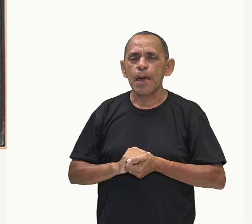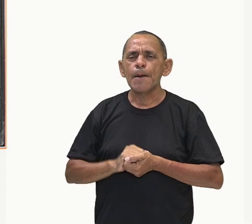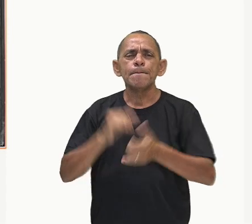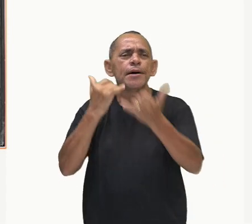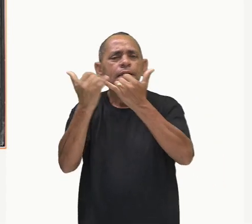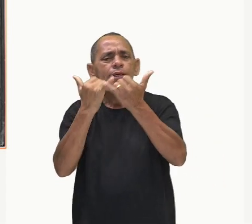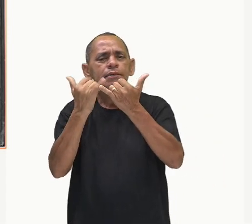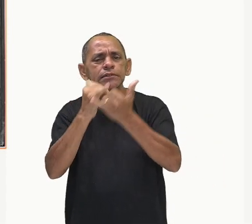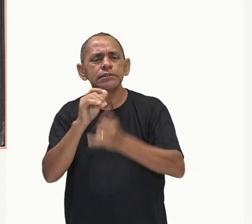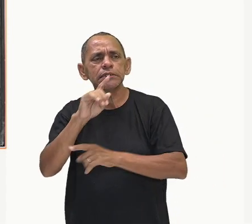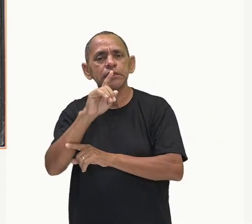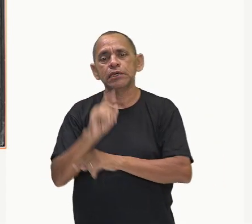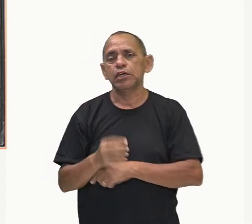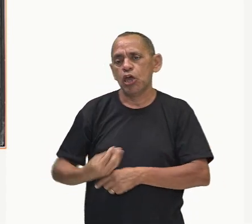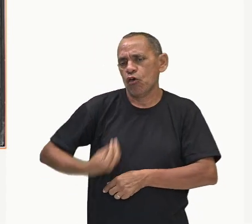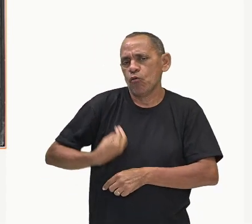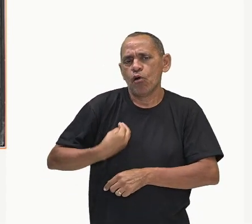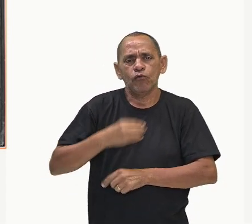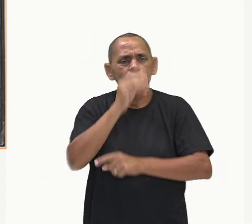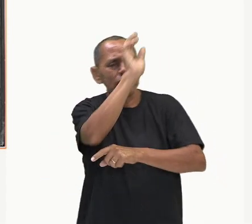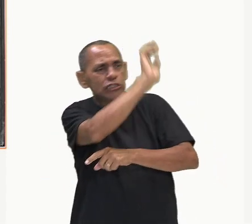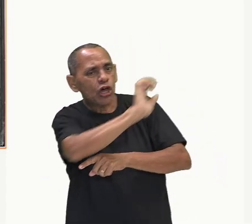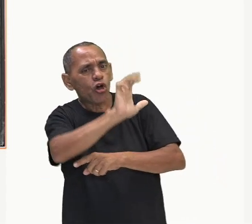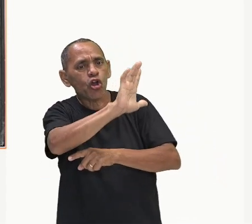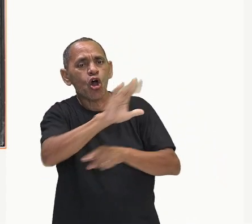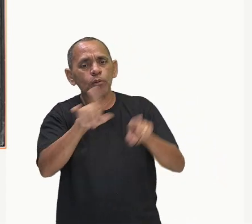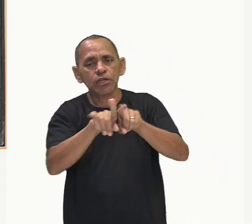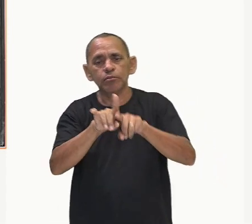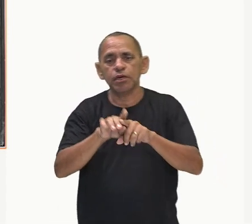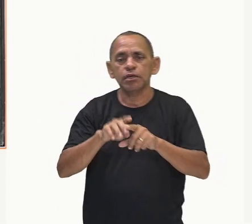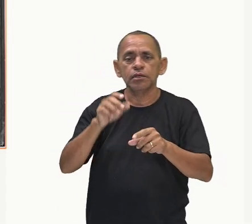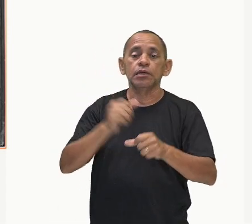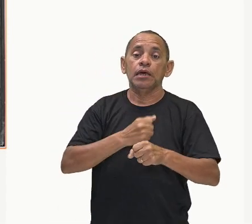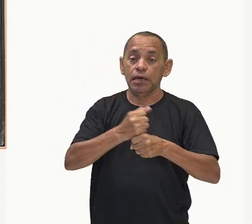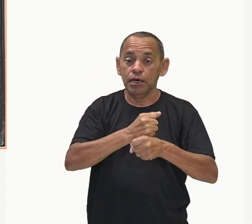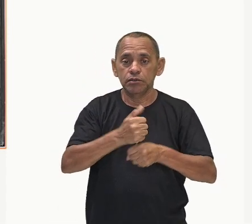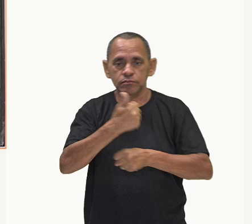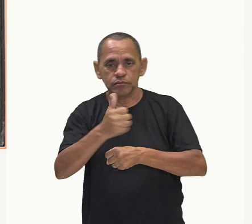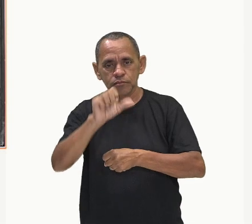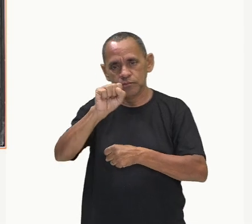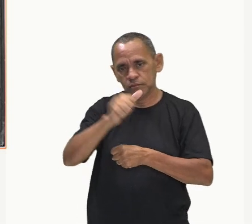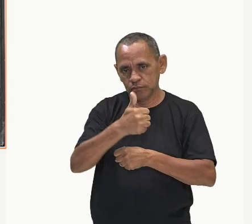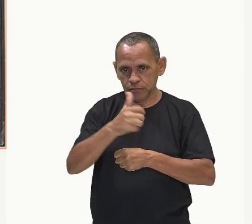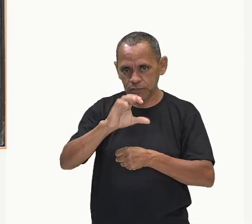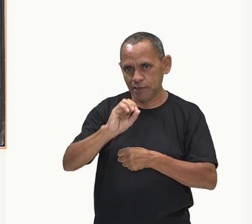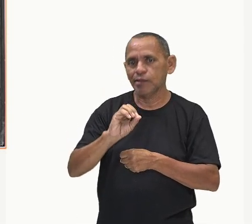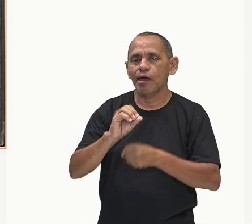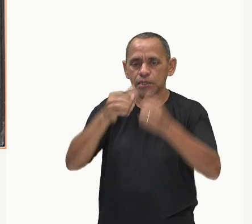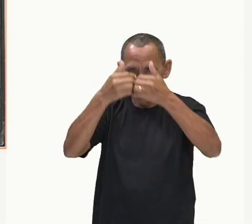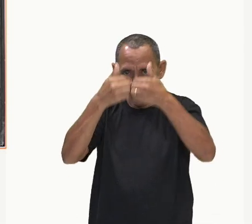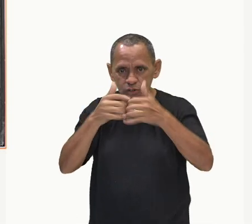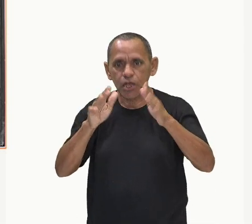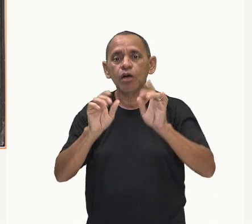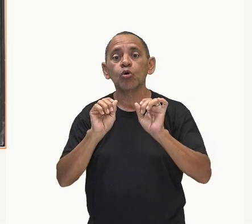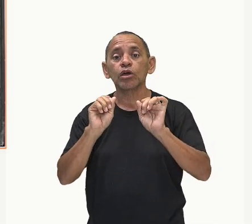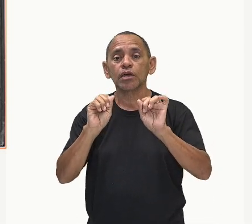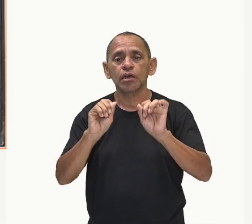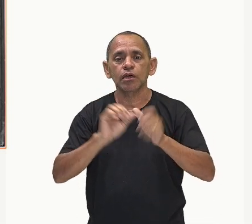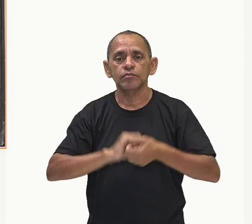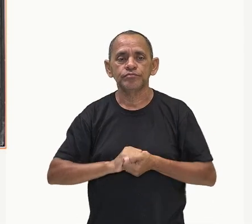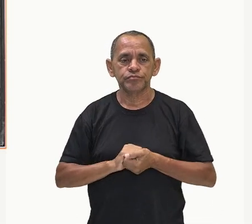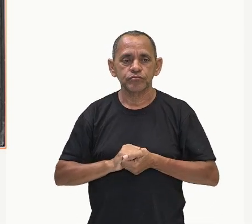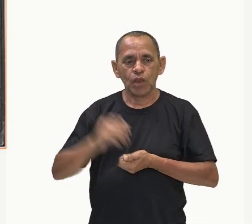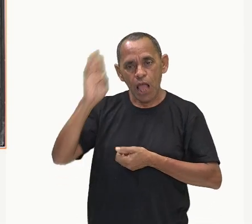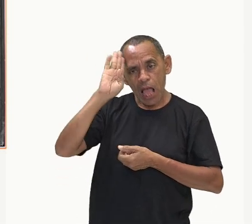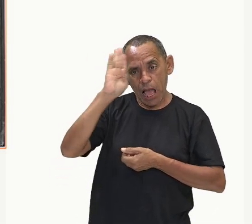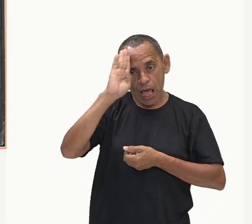Janeiro também. Em 1810, gente, é inaugurada a Real Academia